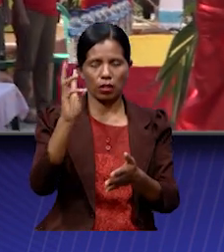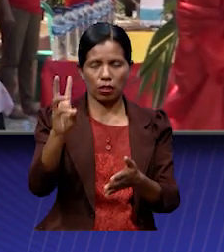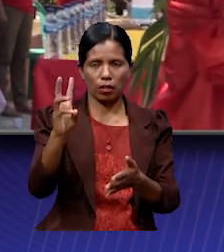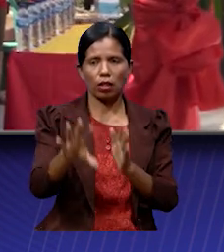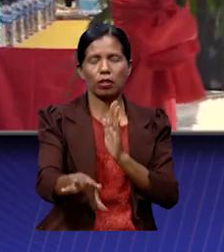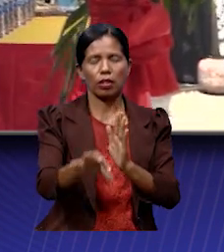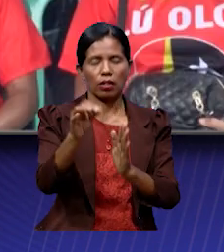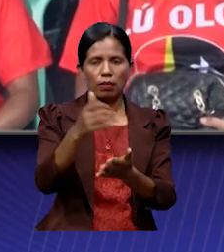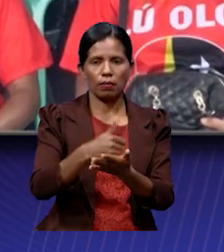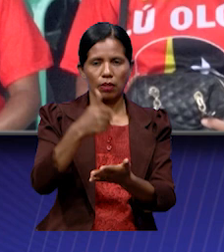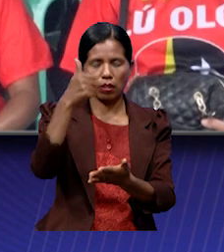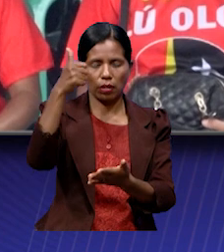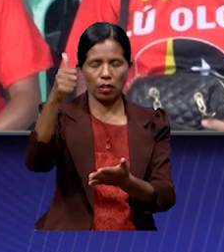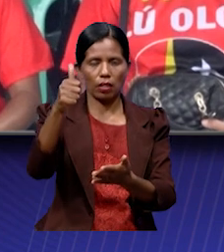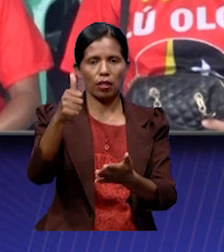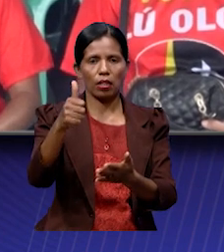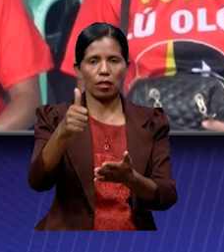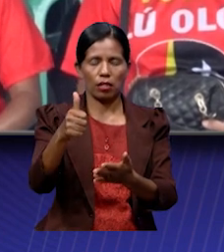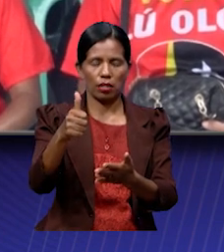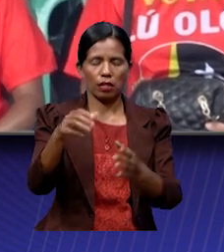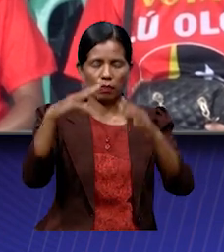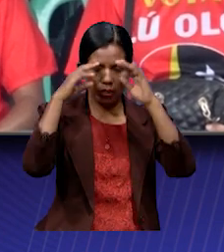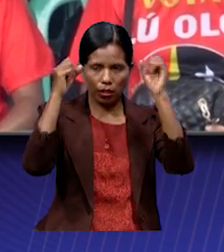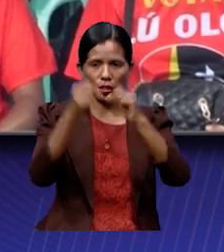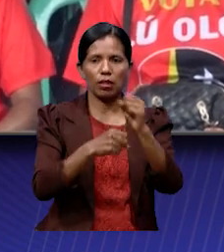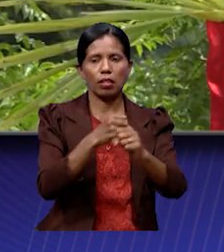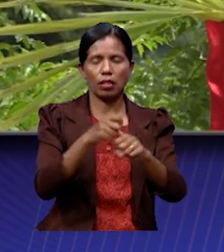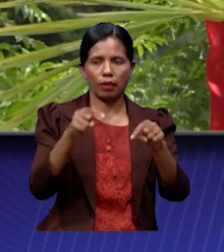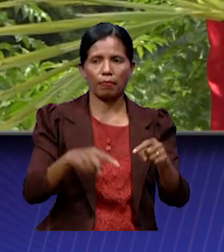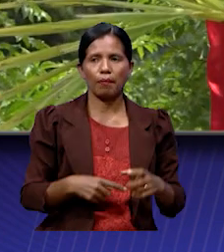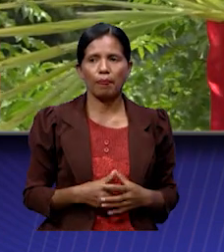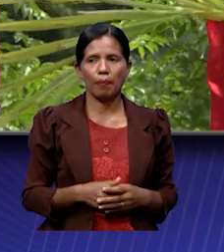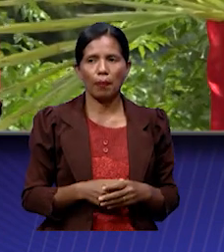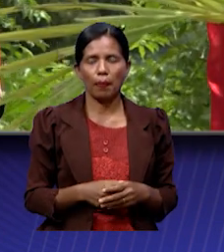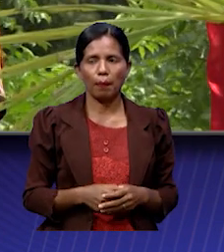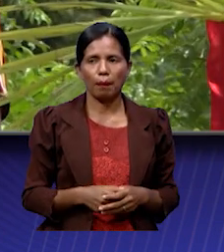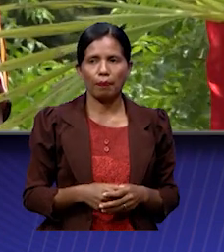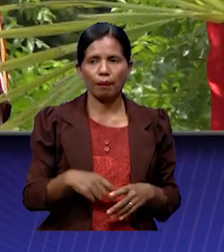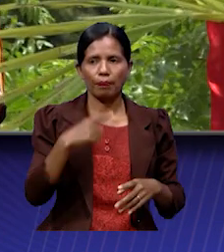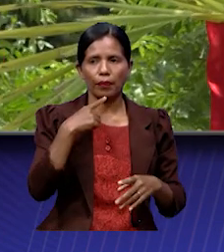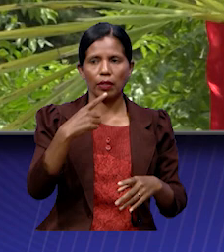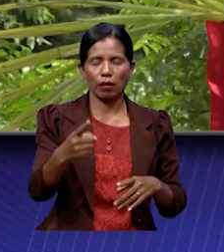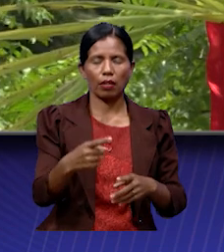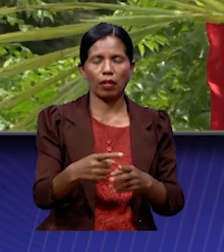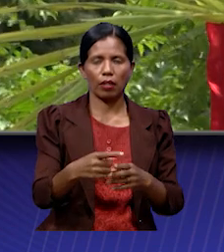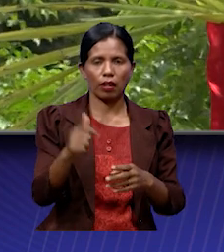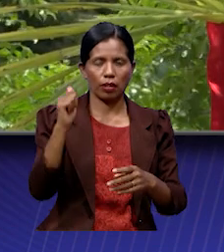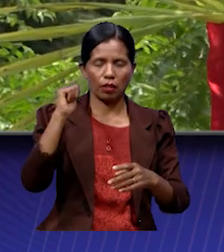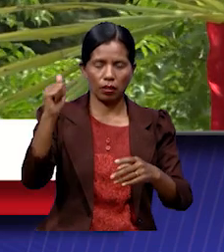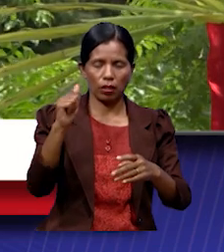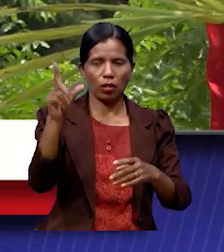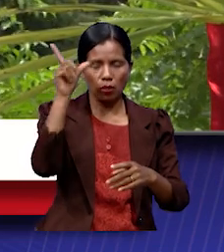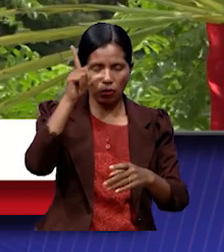etan vitória e a eleição presidencial Tinangne. Tamba camarada do Lolo, número do presidente da Nevema Catina